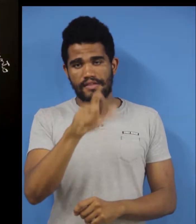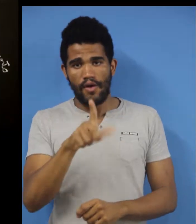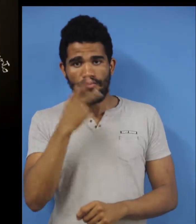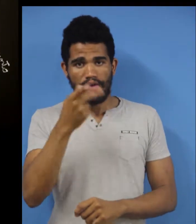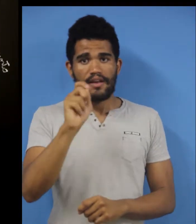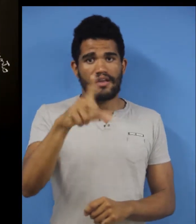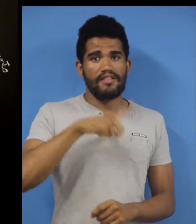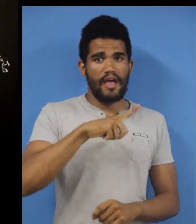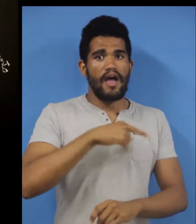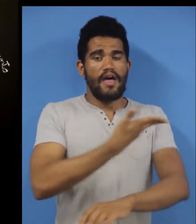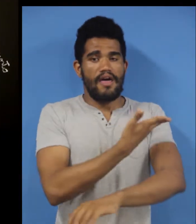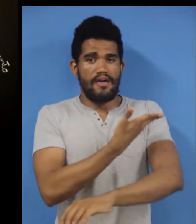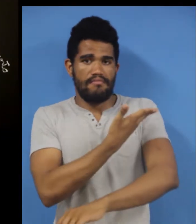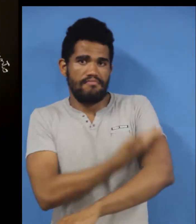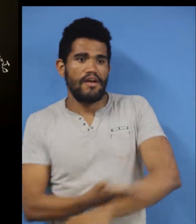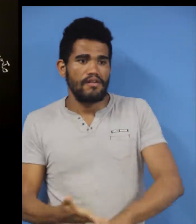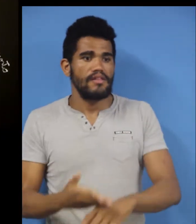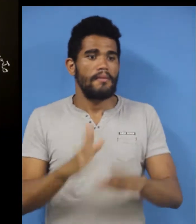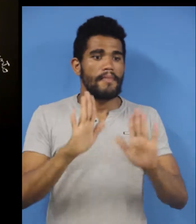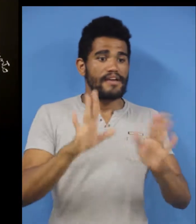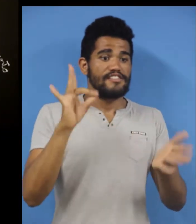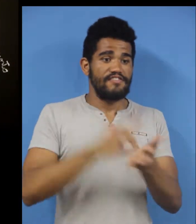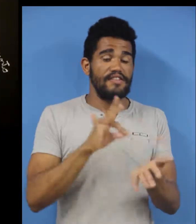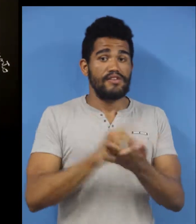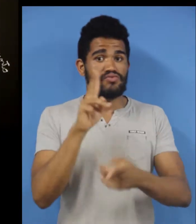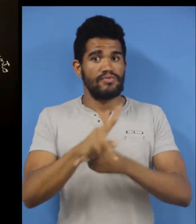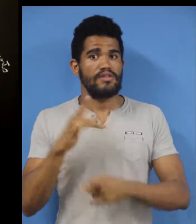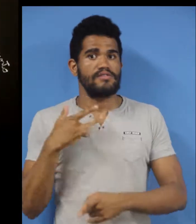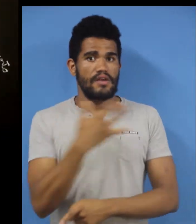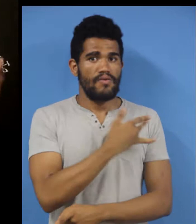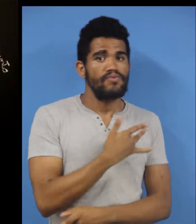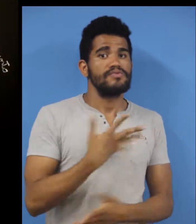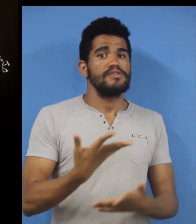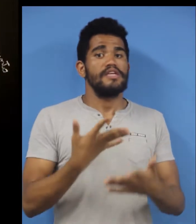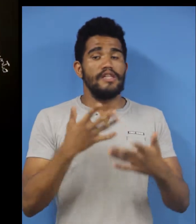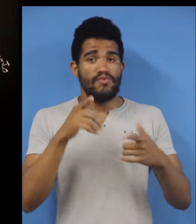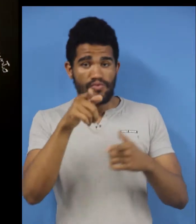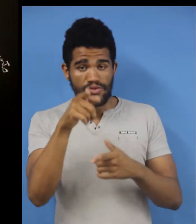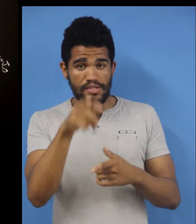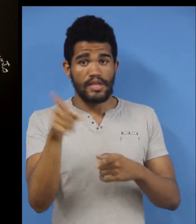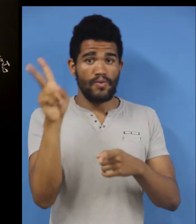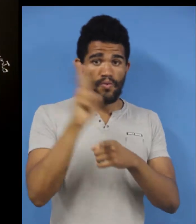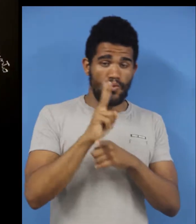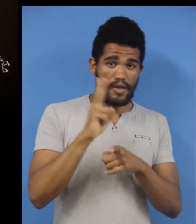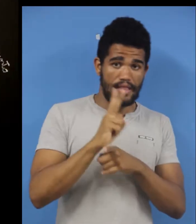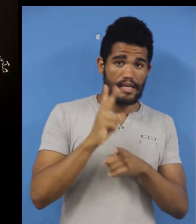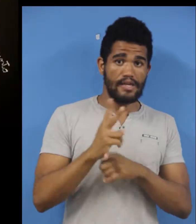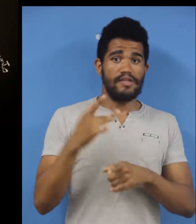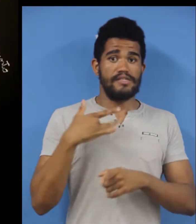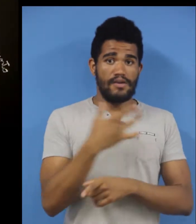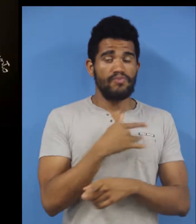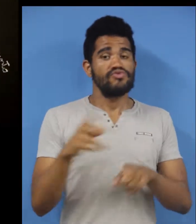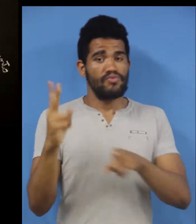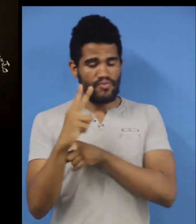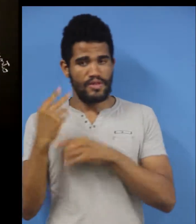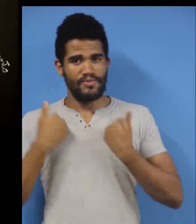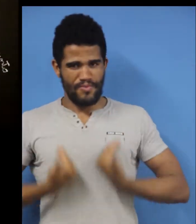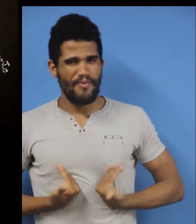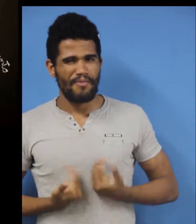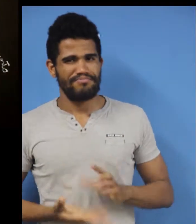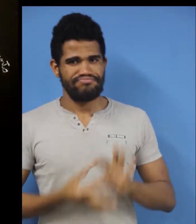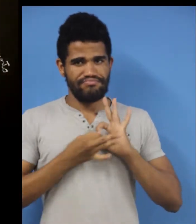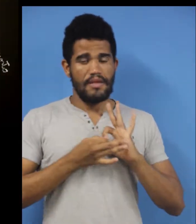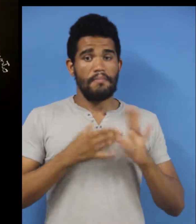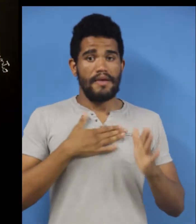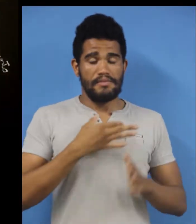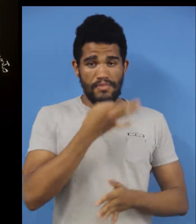falo que o que está na moda era cuidar do corpo, mas o que deveria era a saúde, porque consequentemente você estaria cuidando do seu corpo. E o meu